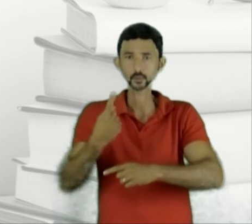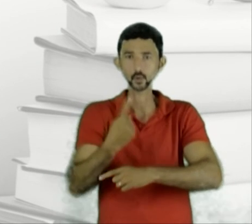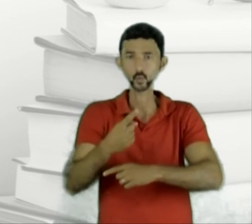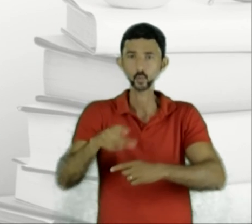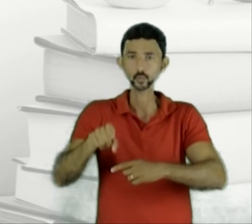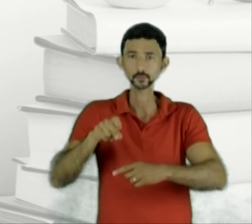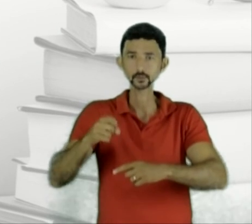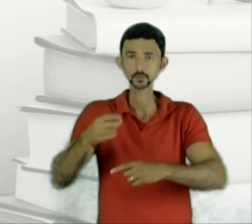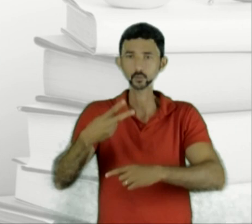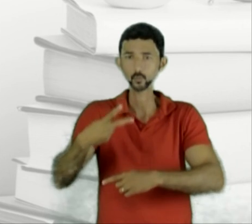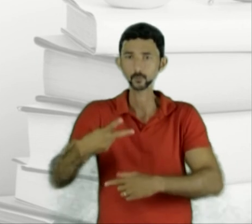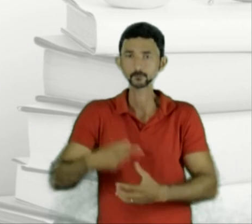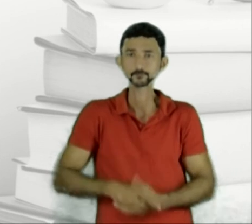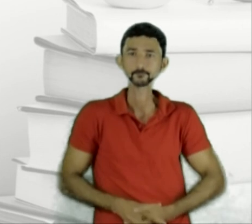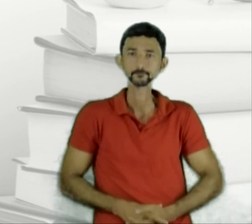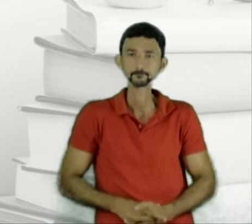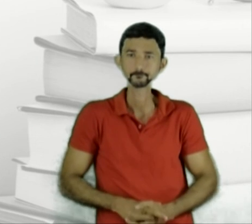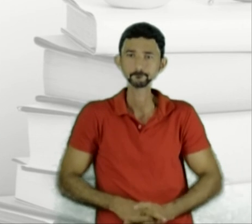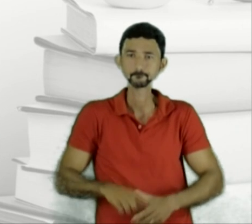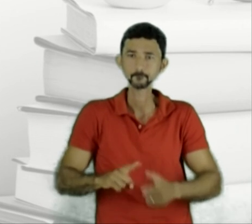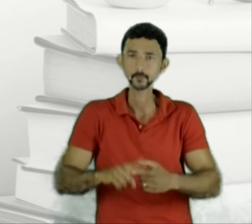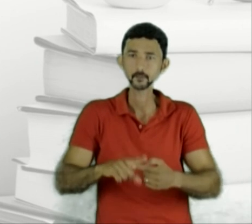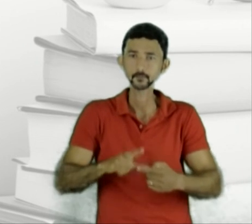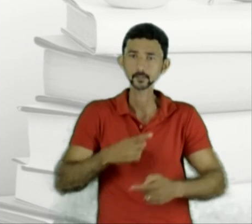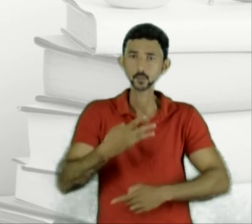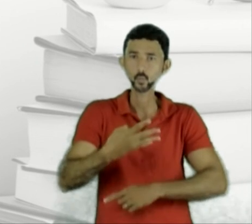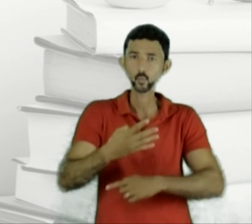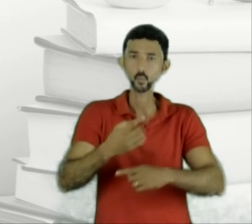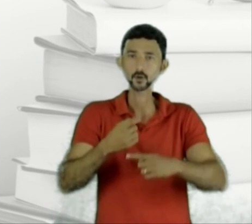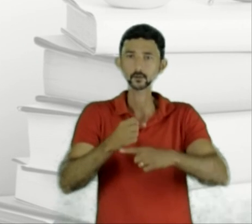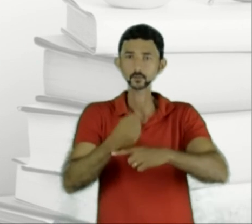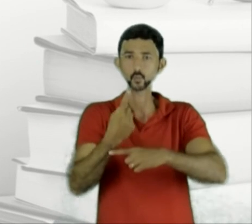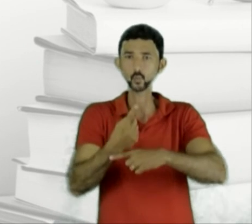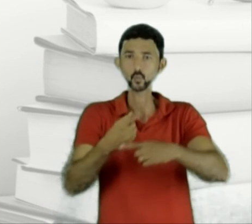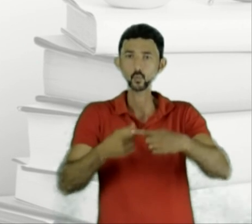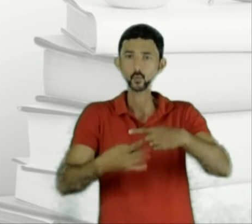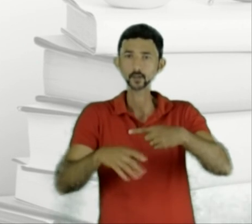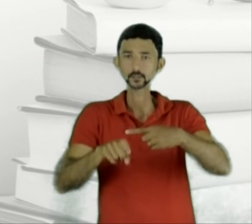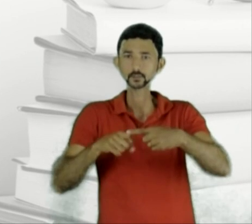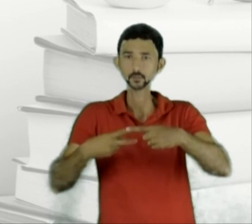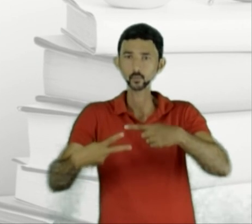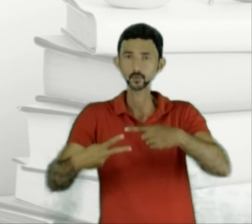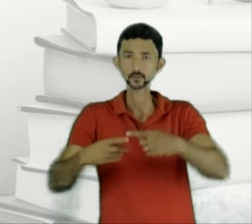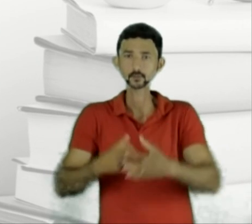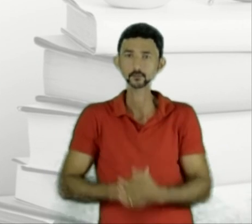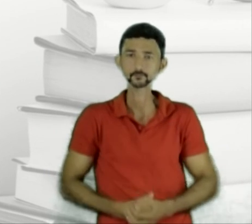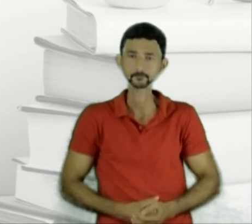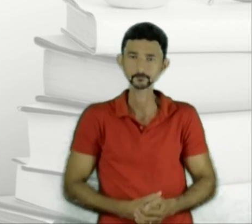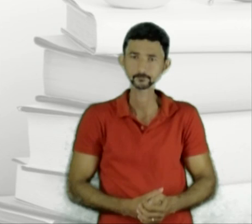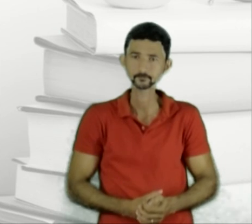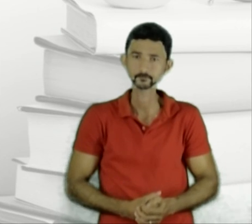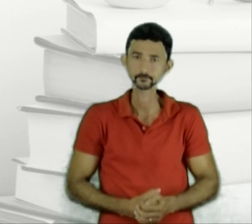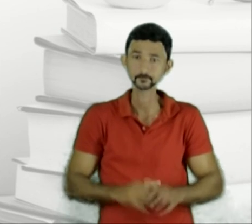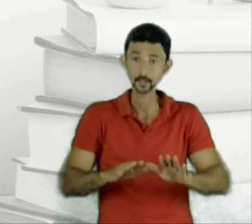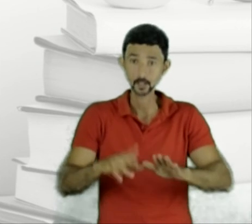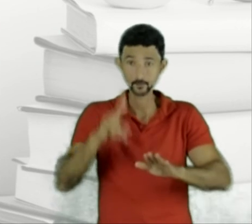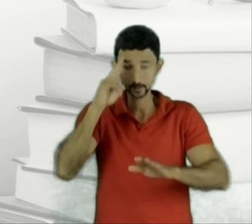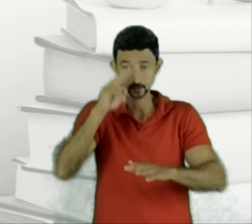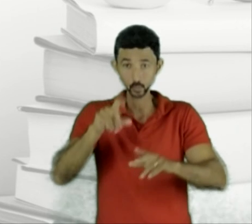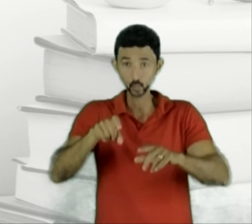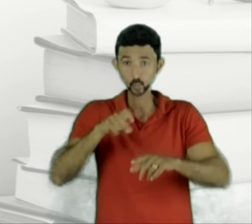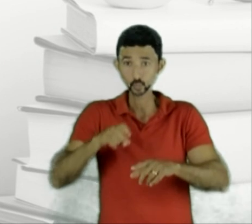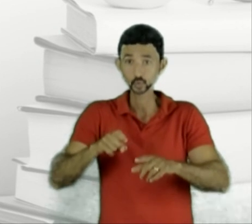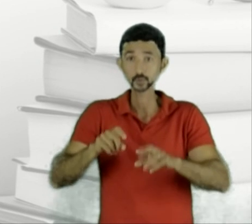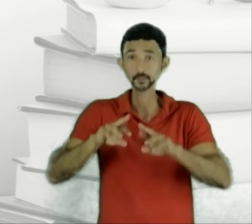sobre x quadrado. E aí você vai ter 1 quarto vezes 1x quadrado, que vai ficar 1 sobre 4x quadrado. Lembrando que o